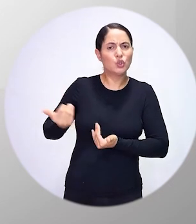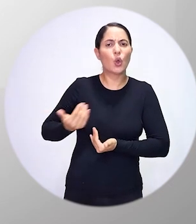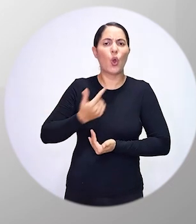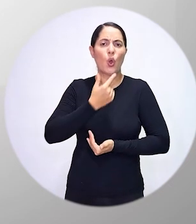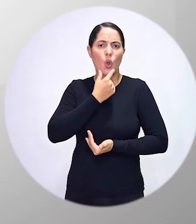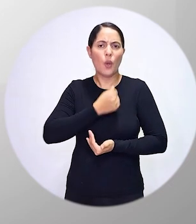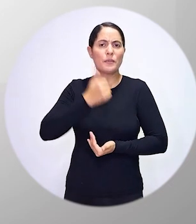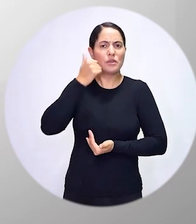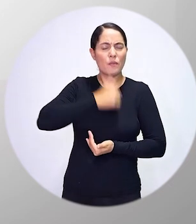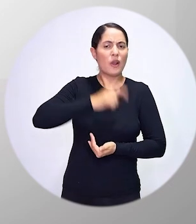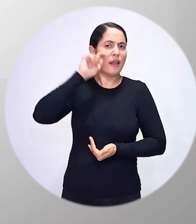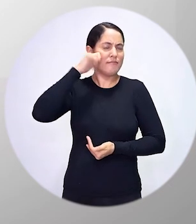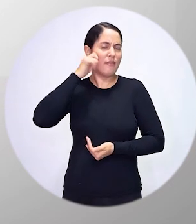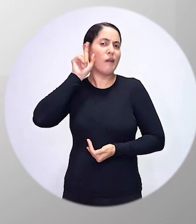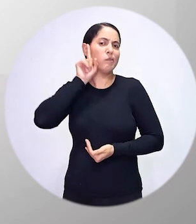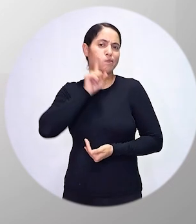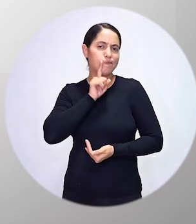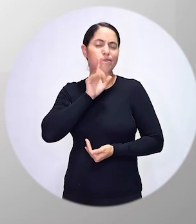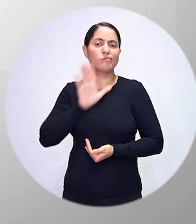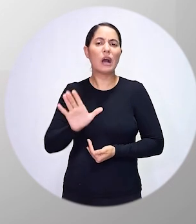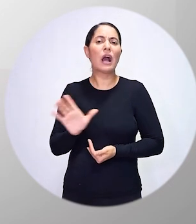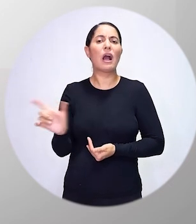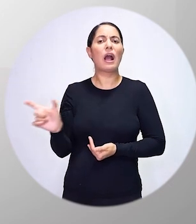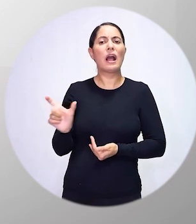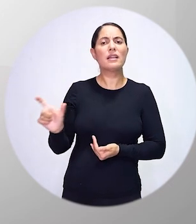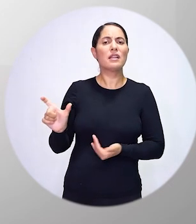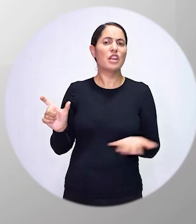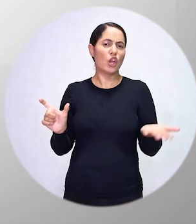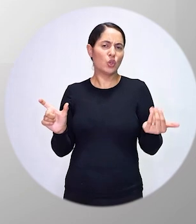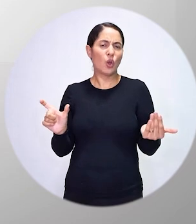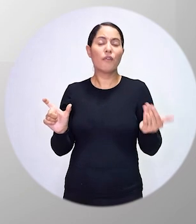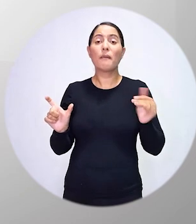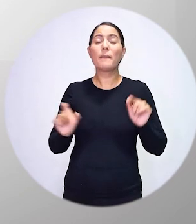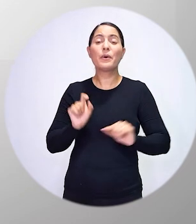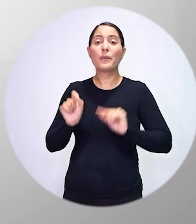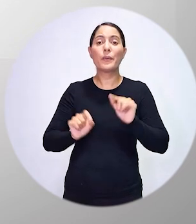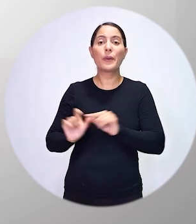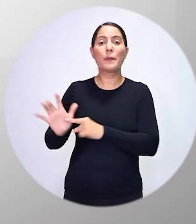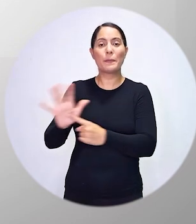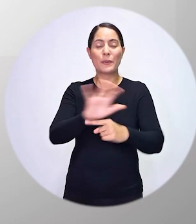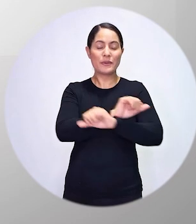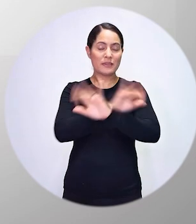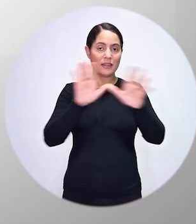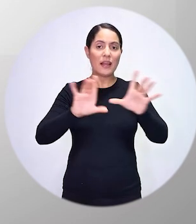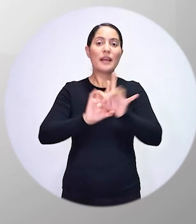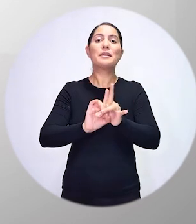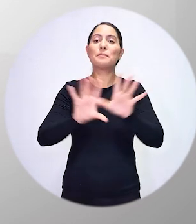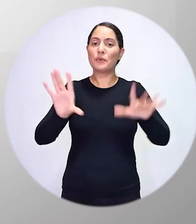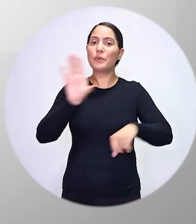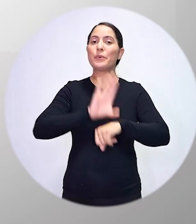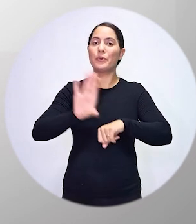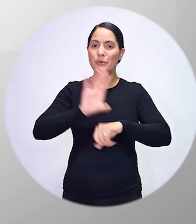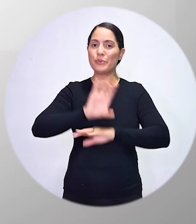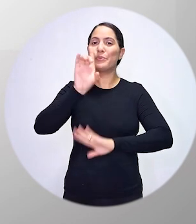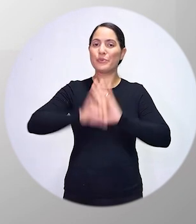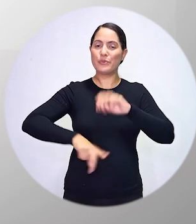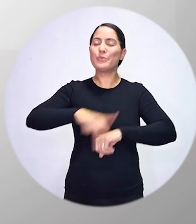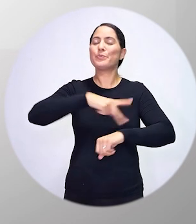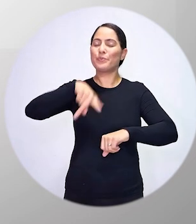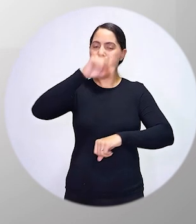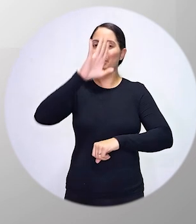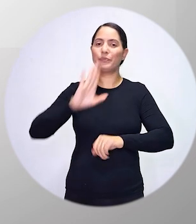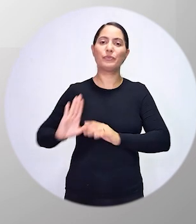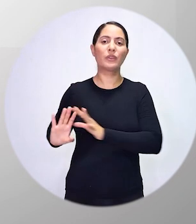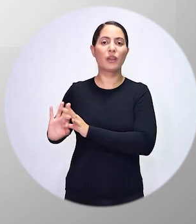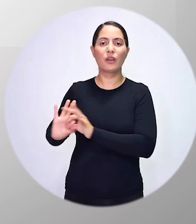nas faixas etárias mais jovens e entre os inscritos há menos tempo na OAB pode indicar um incremento na democratização do acesso